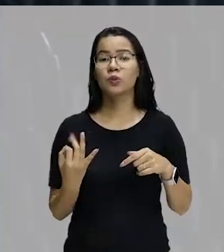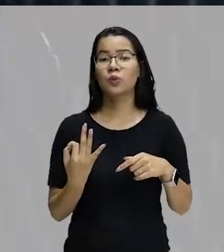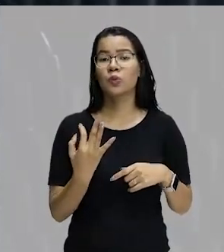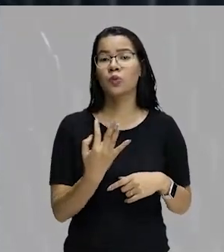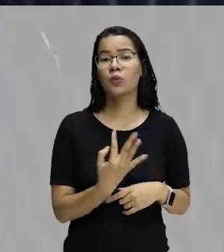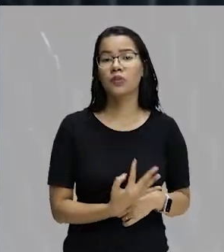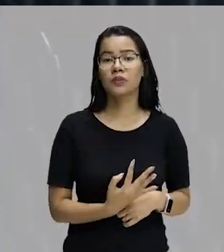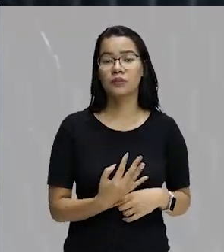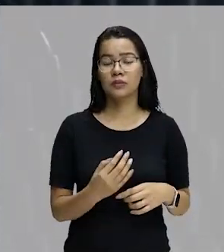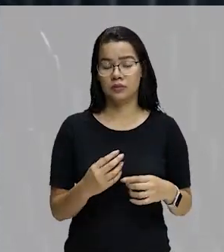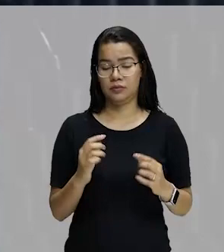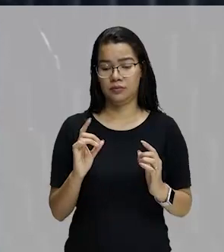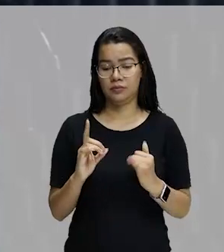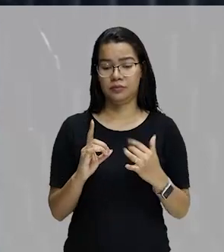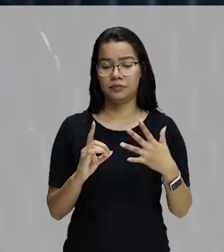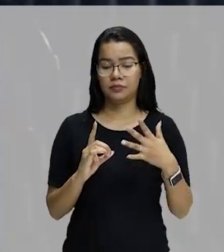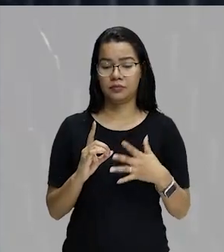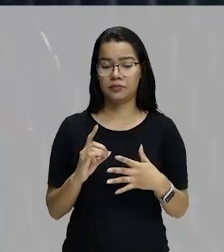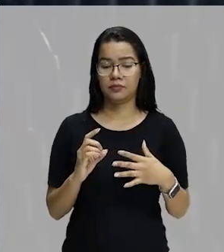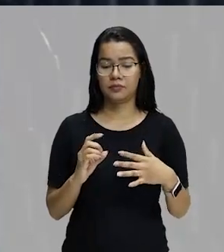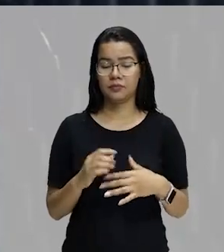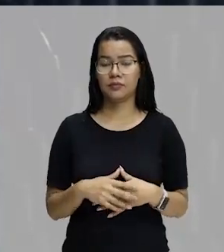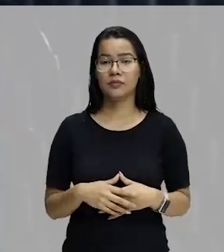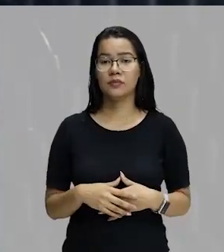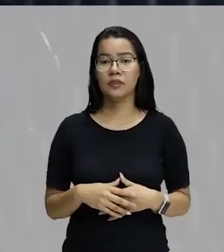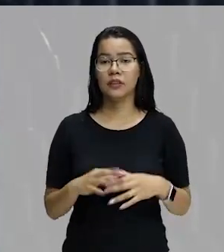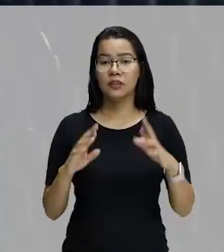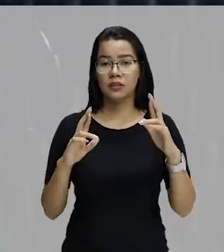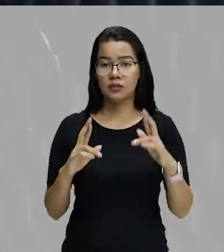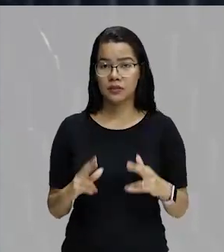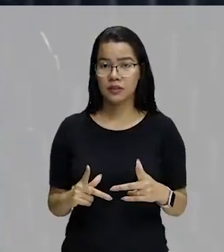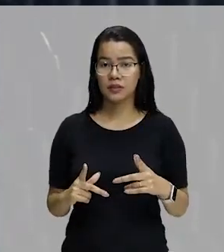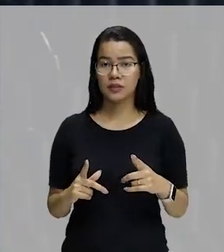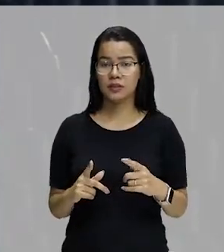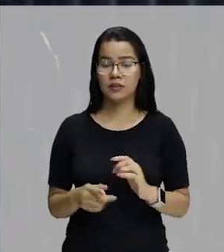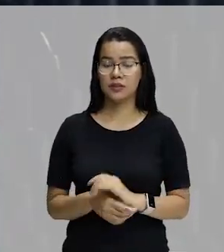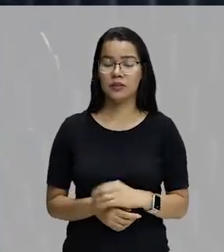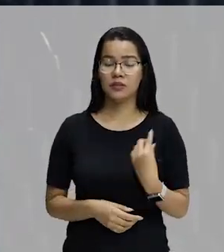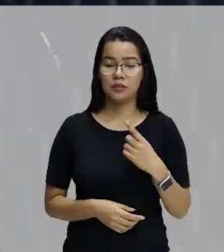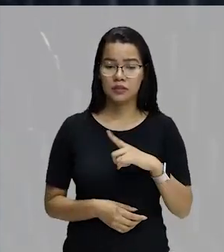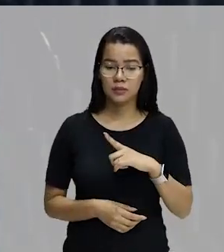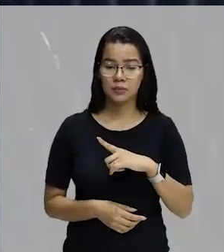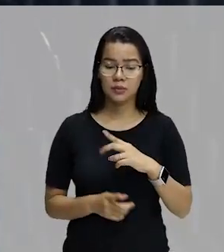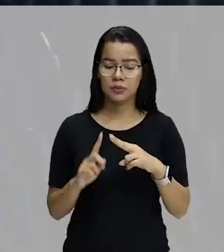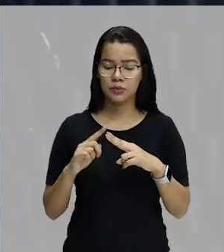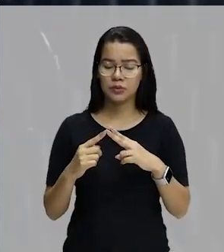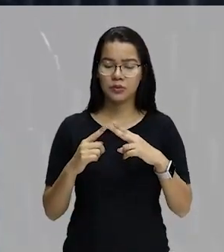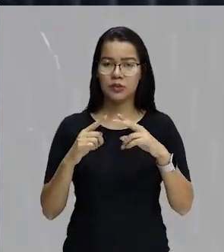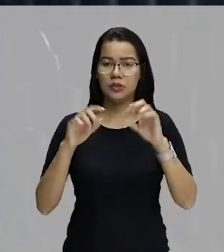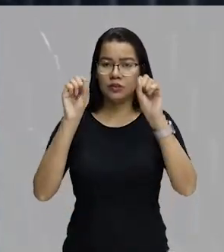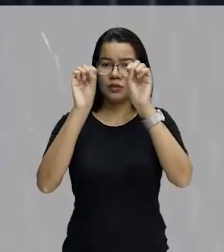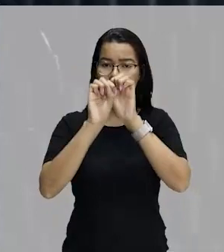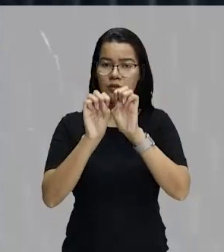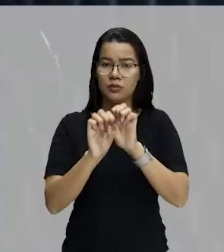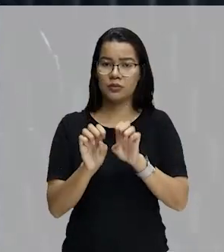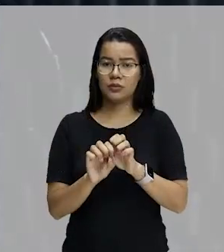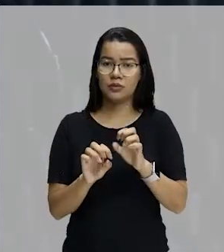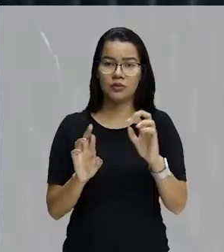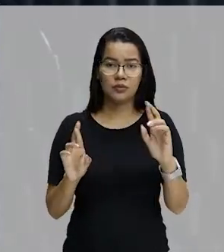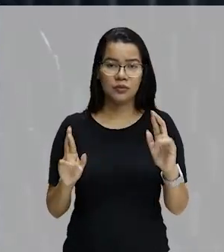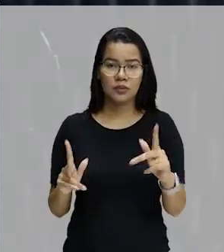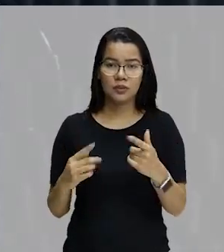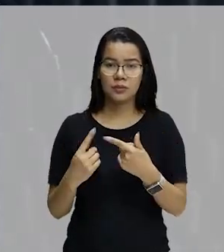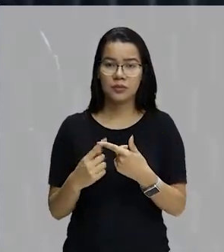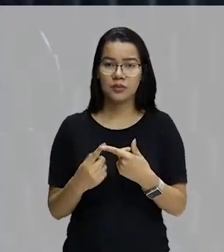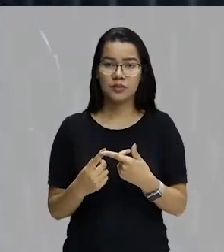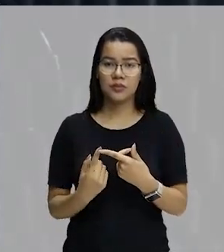A diferença e o motivo de nós termos dois diferentes, né, de ter as duas construções distintas, é porque em